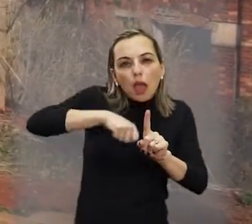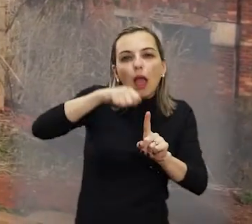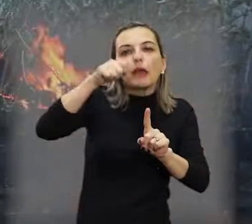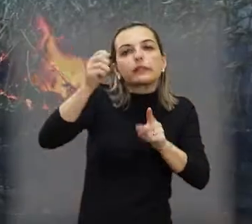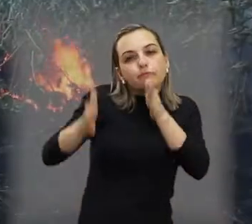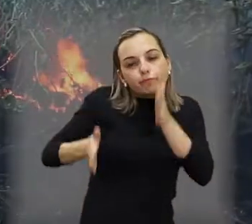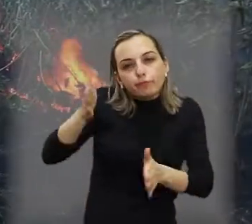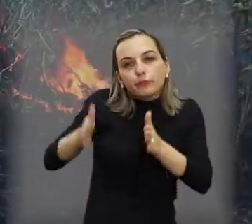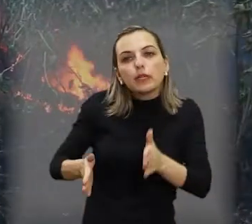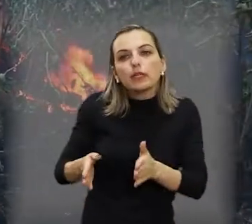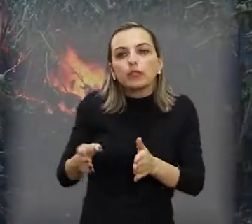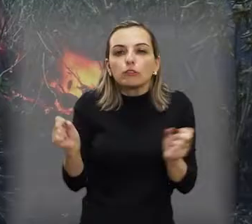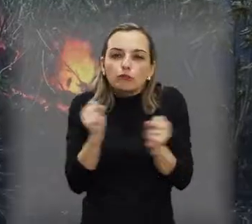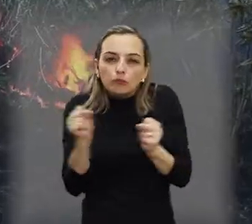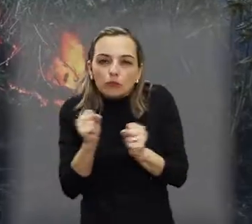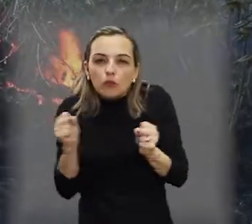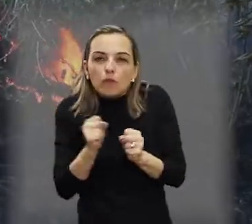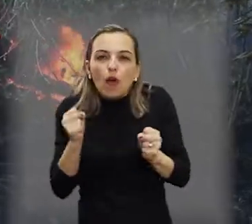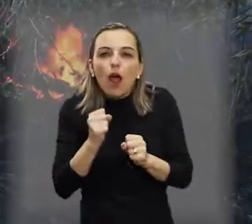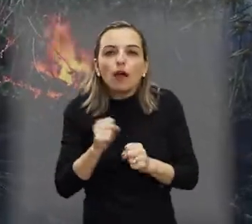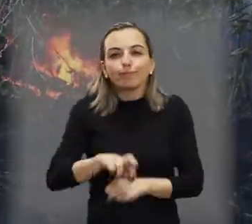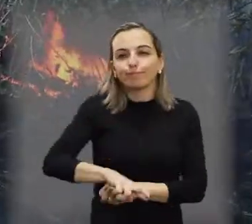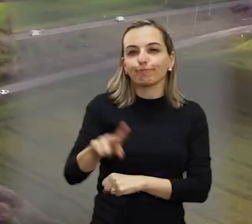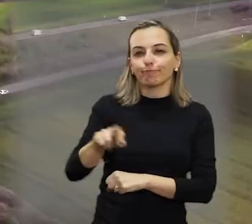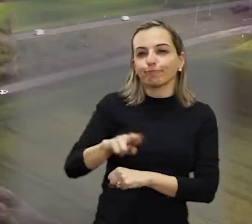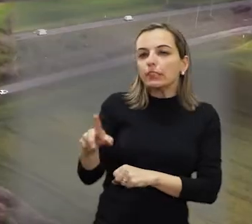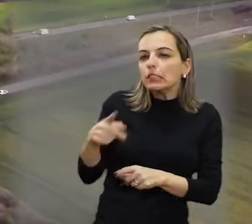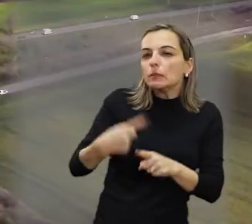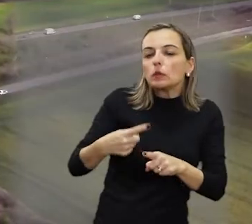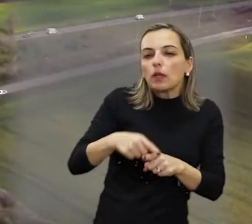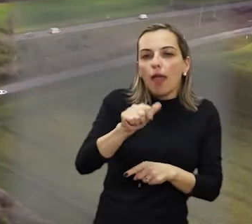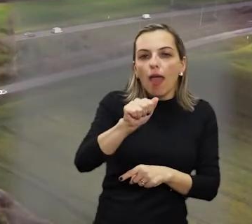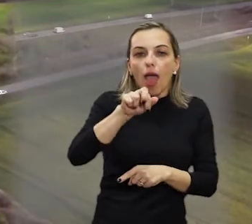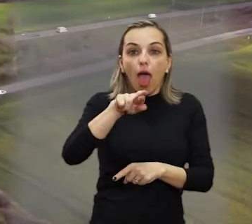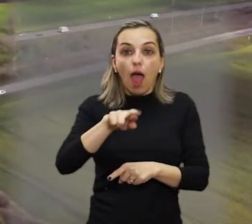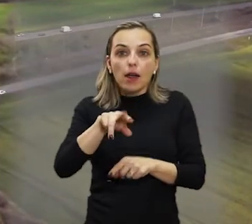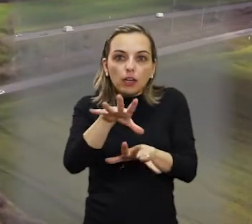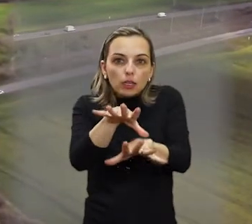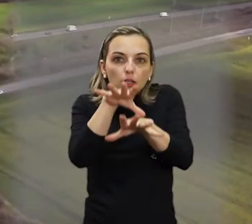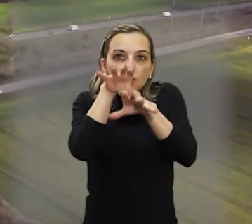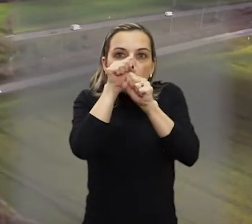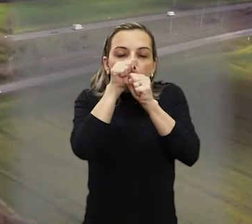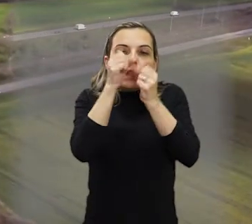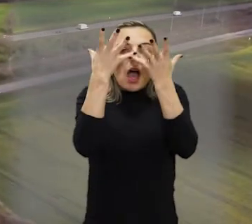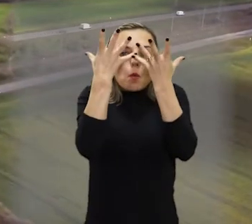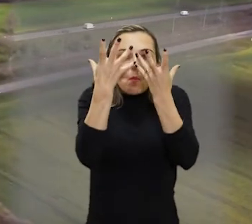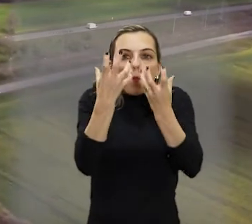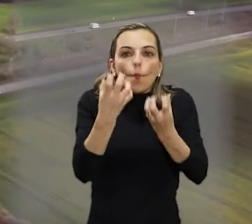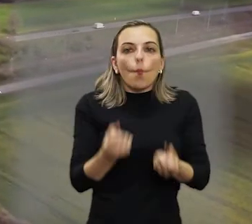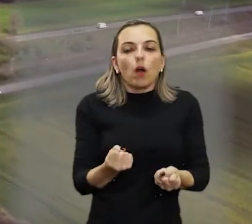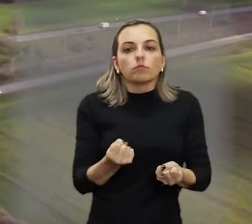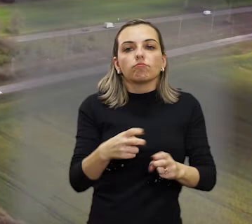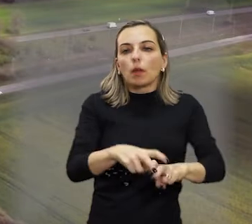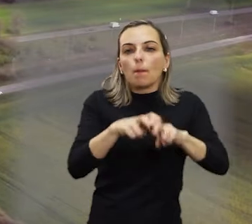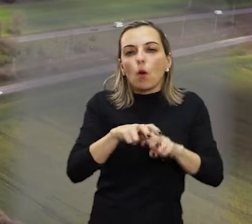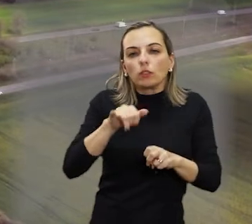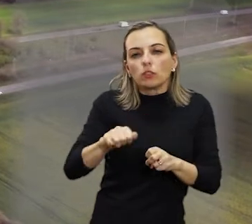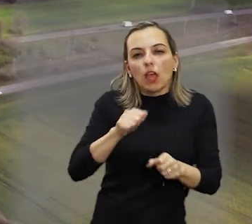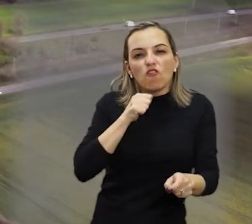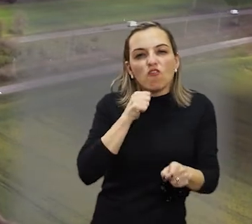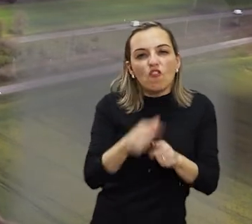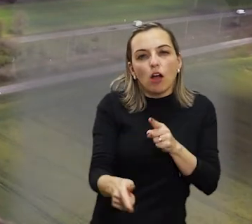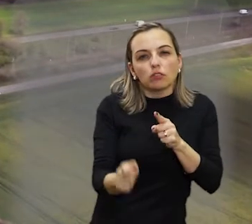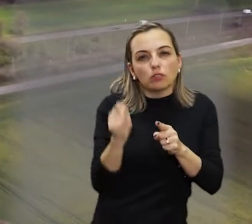sempre acontece, principalmente durante os meses de inverno, quando a baixa umidade relativa do ar cria as condições perfeitas para que